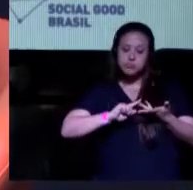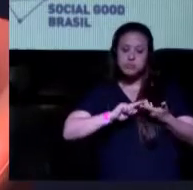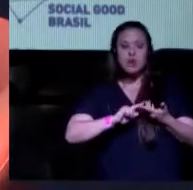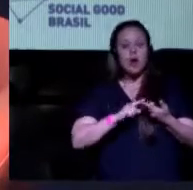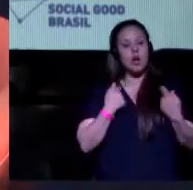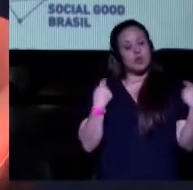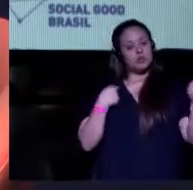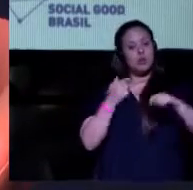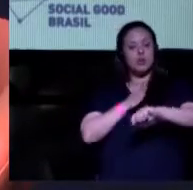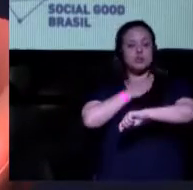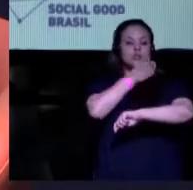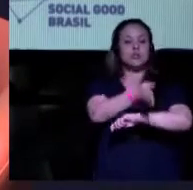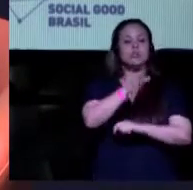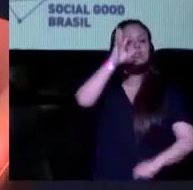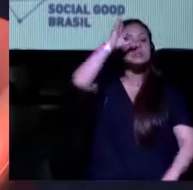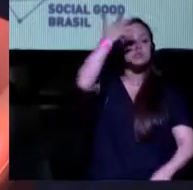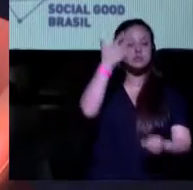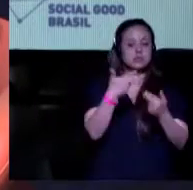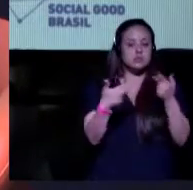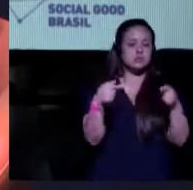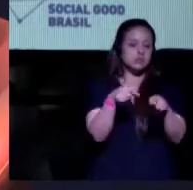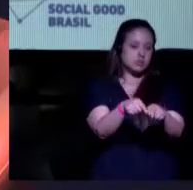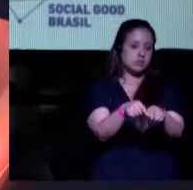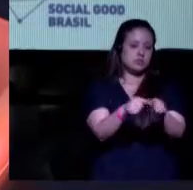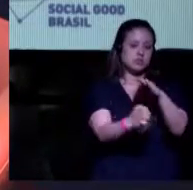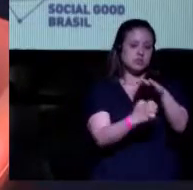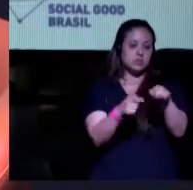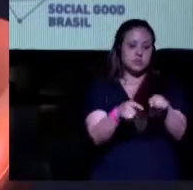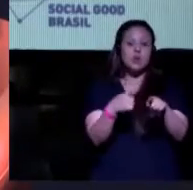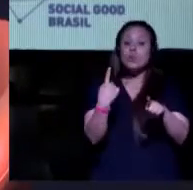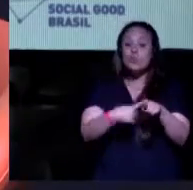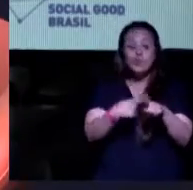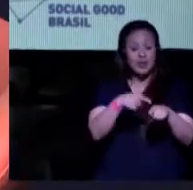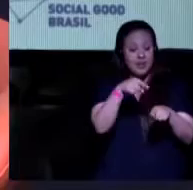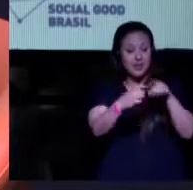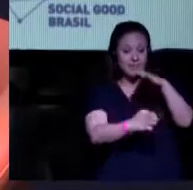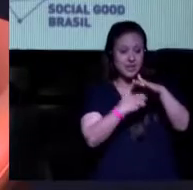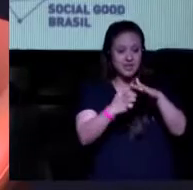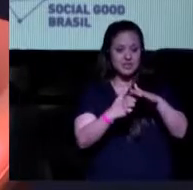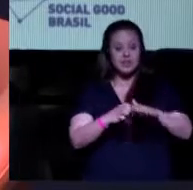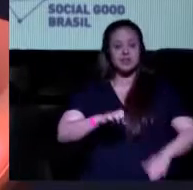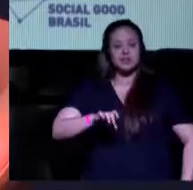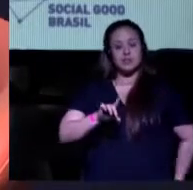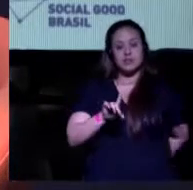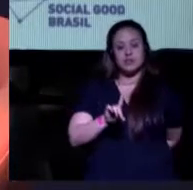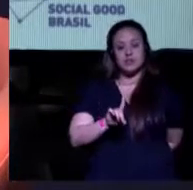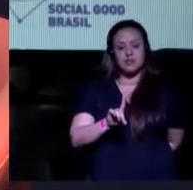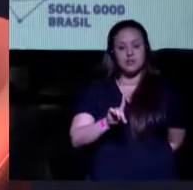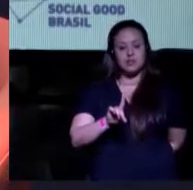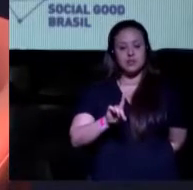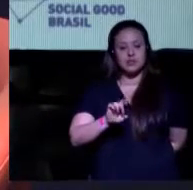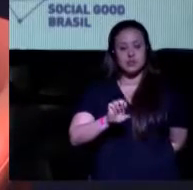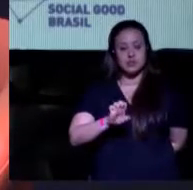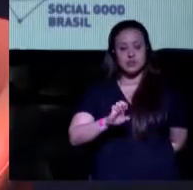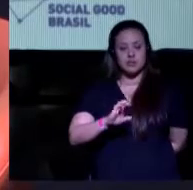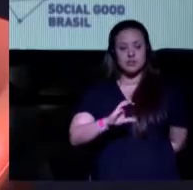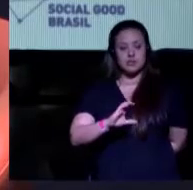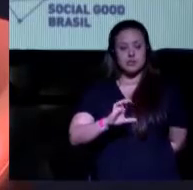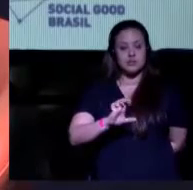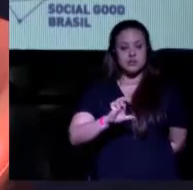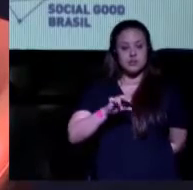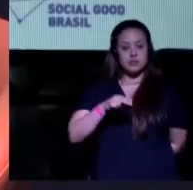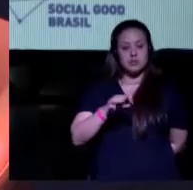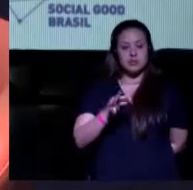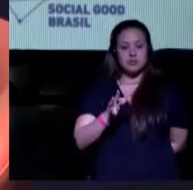colaborativas não há chefes ela é plana então não há pessoas para quem você possa reclamar numa